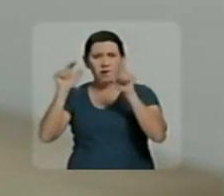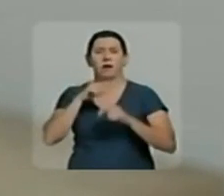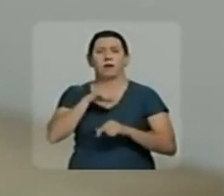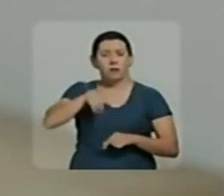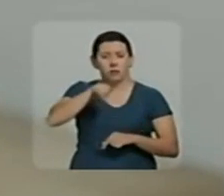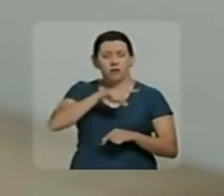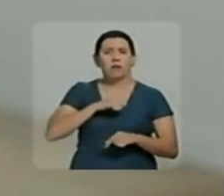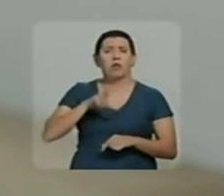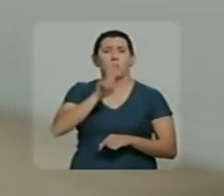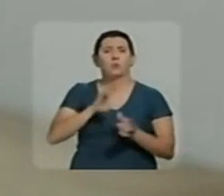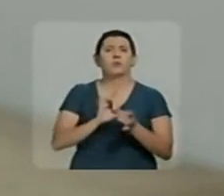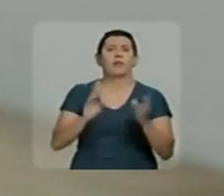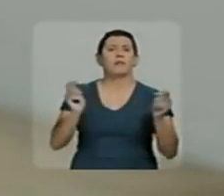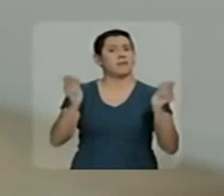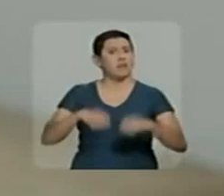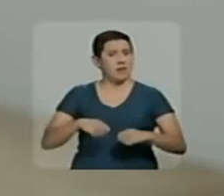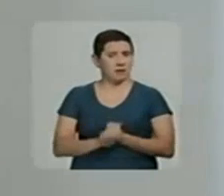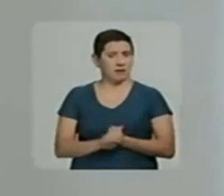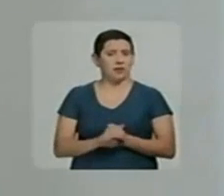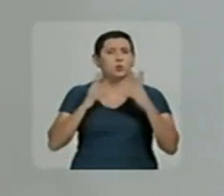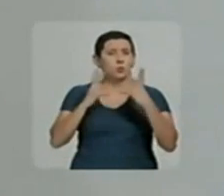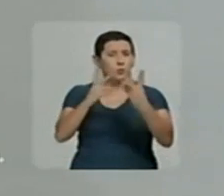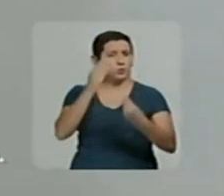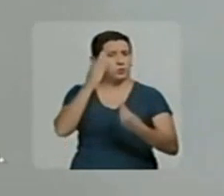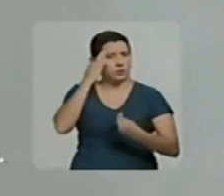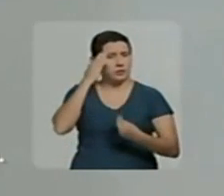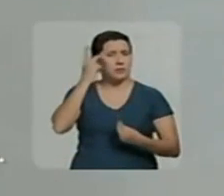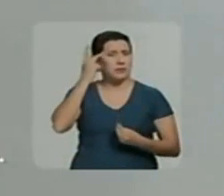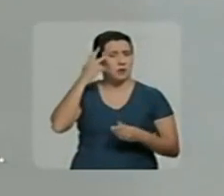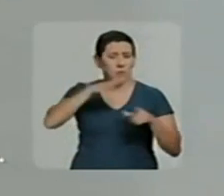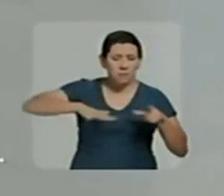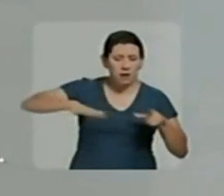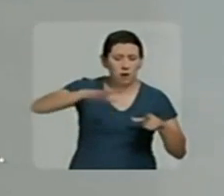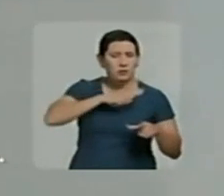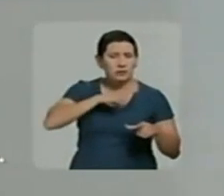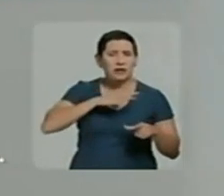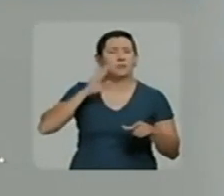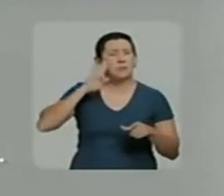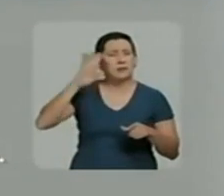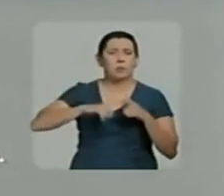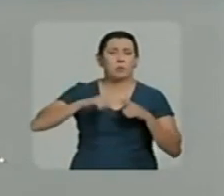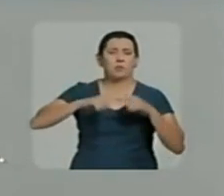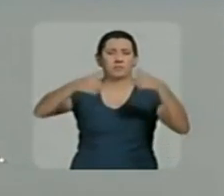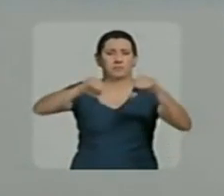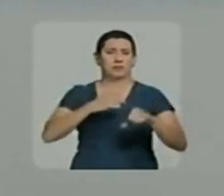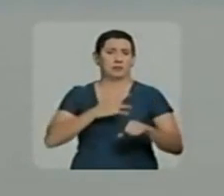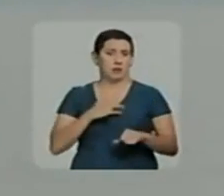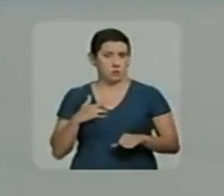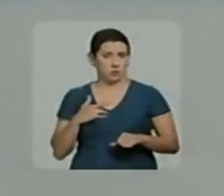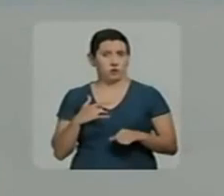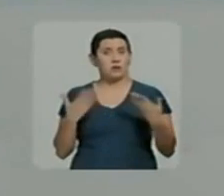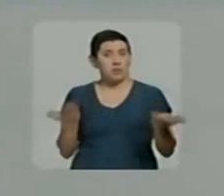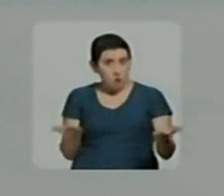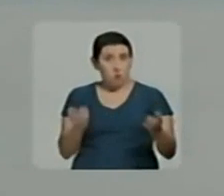equipamentos desses hospitais estão disponíveis. Todo mundo sabe que a saúde é o principal problema da cidade de São Paulo. Com uso